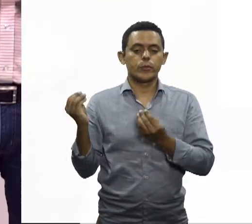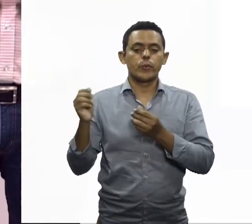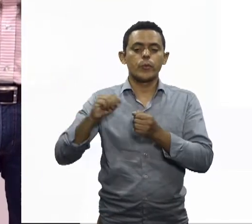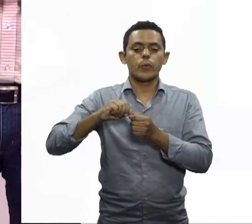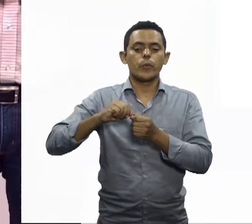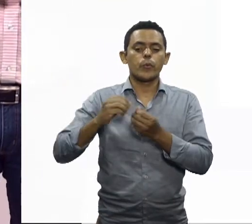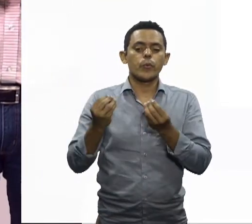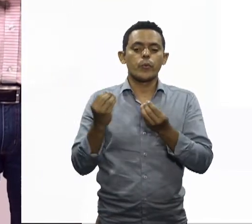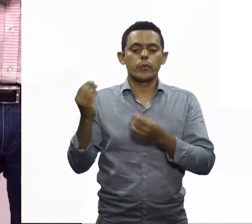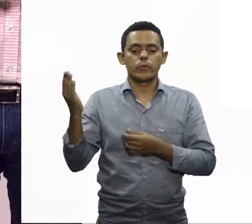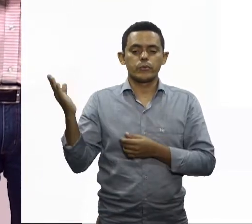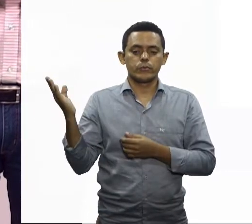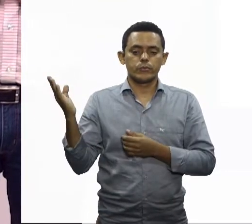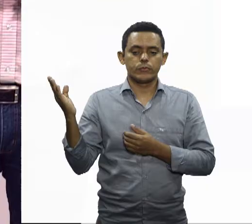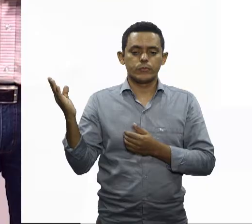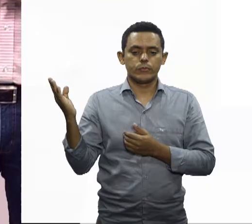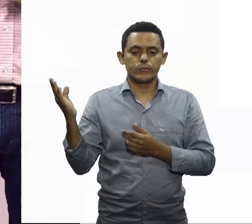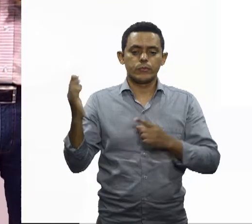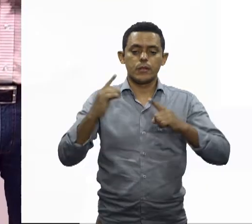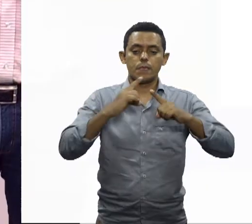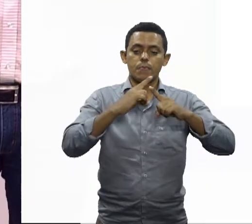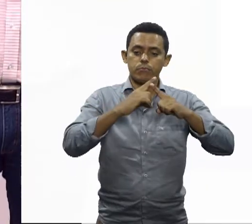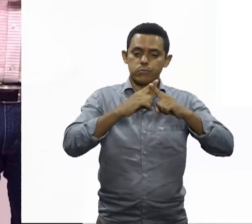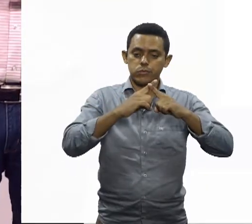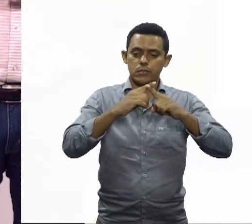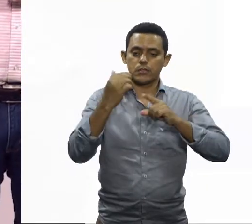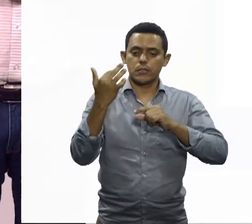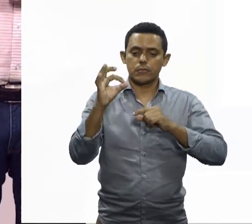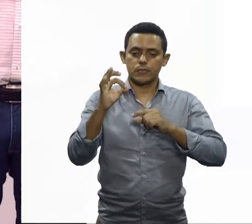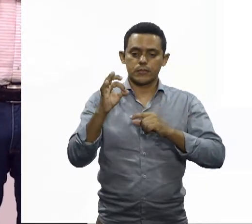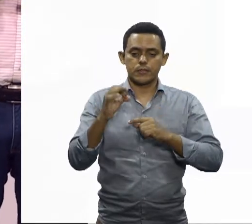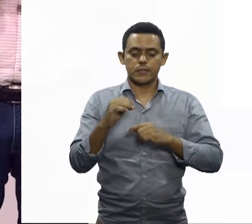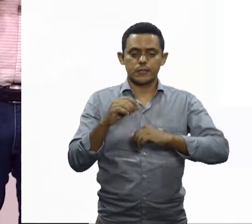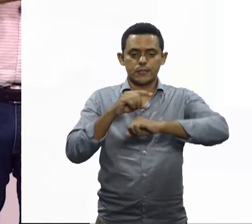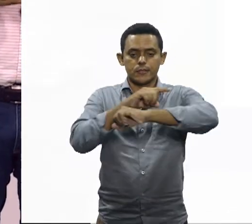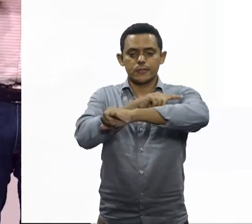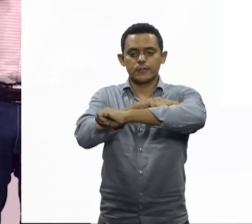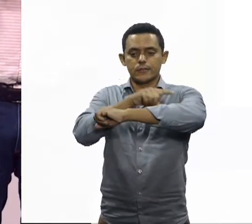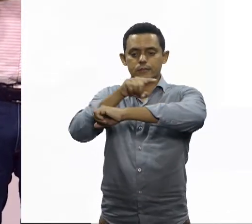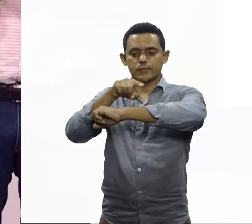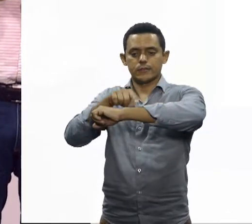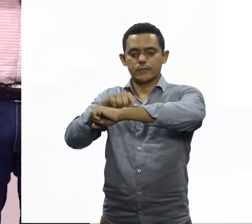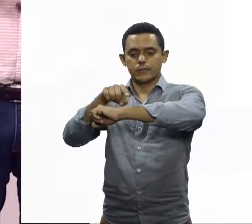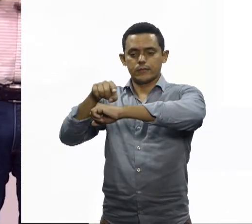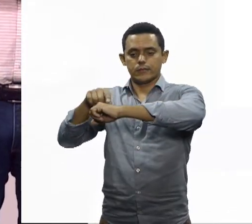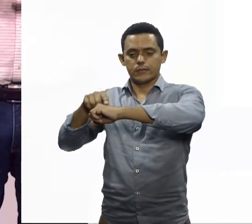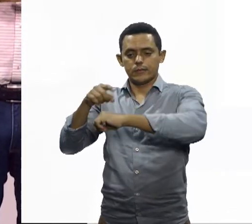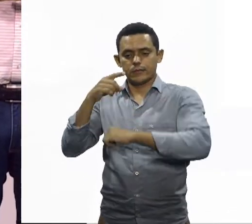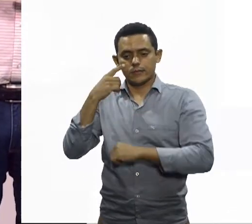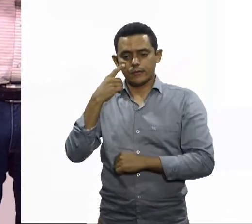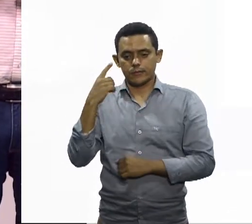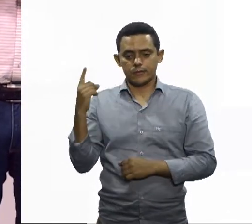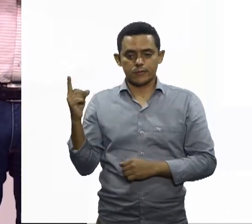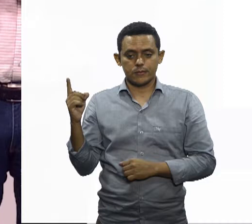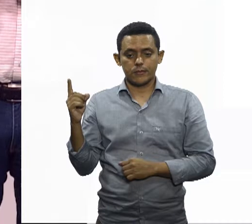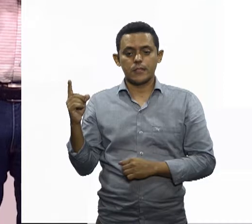hectolitro, então eu devo multiplicar por 10. Do mesmo jeito que eu expliquei com as outras. Se você vai com